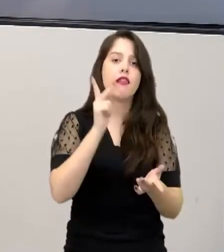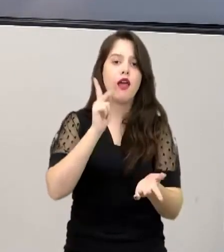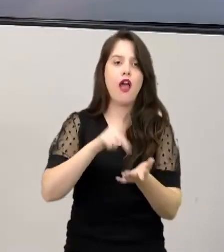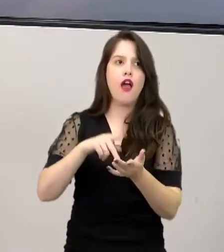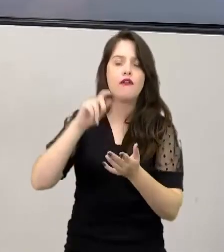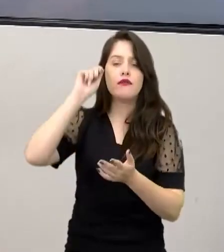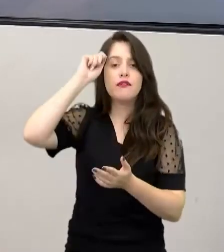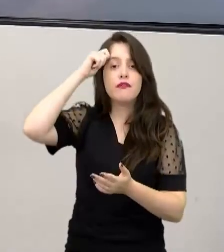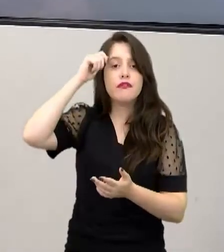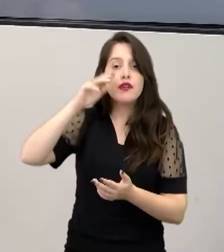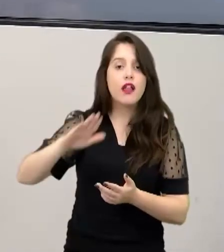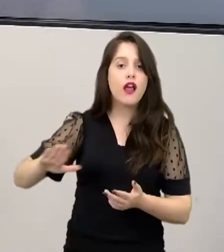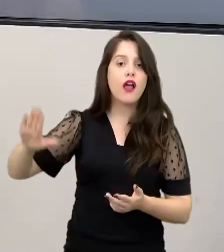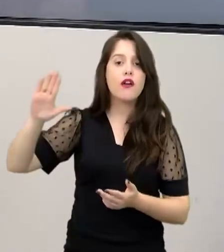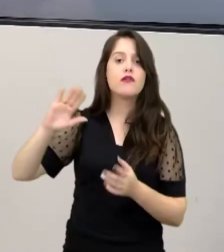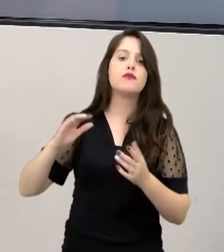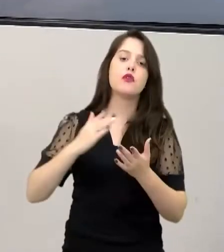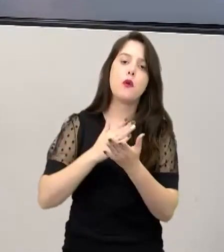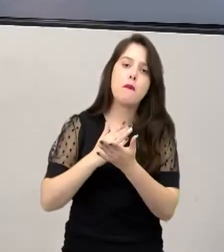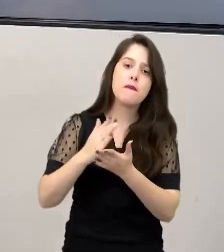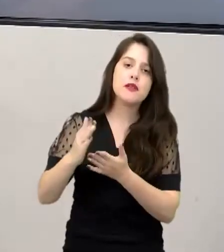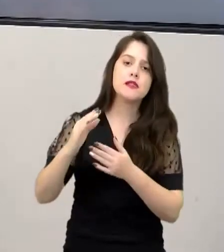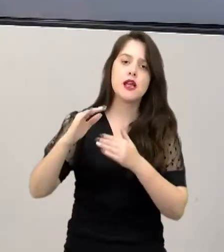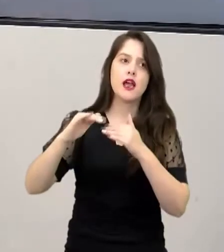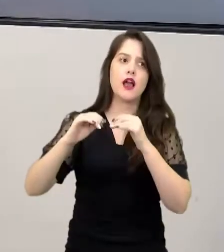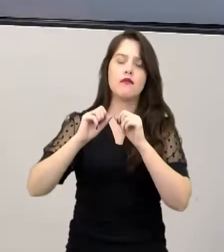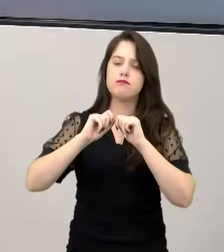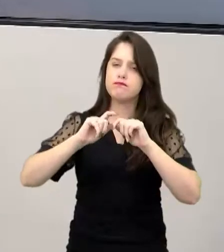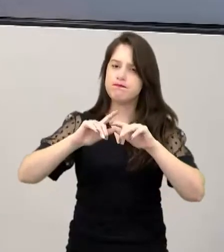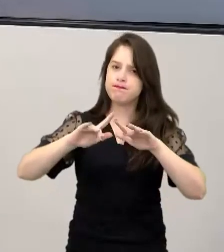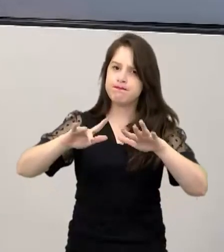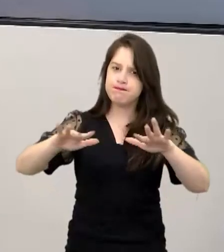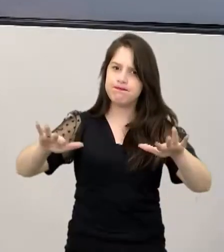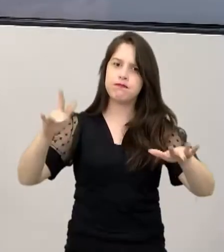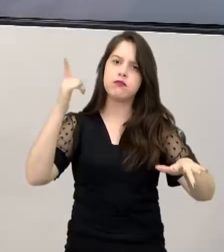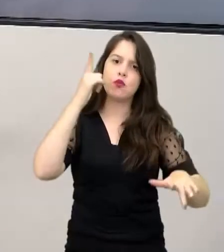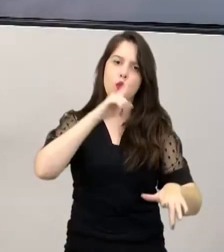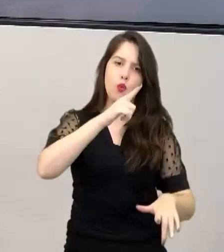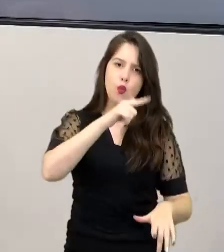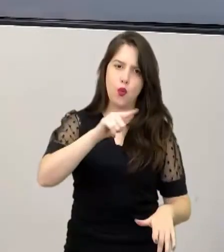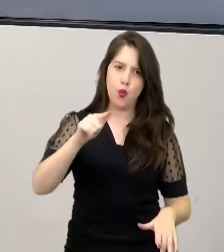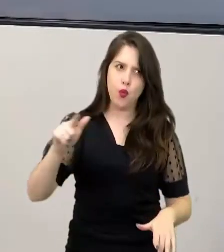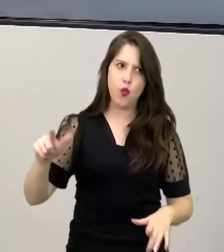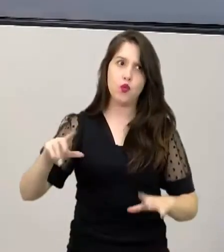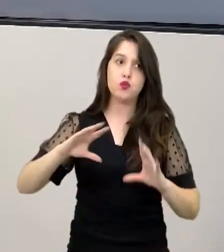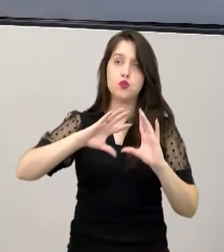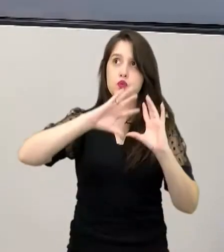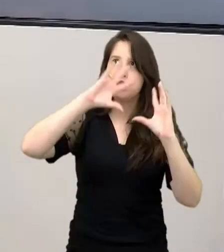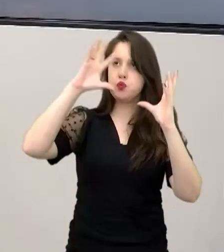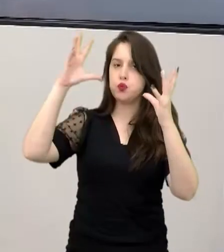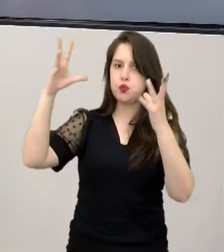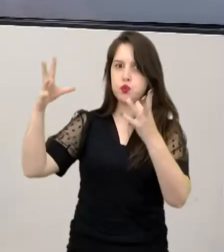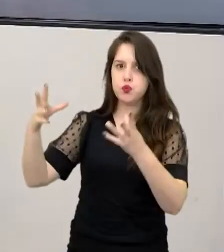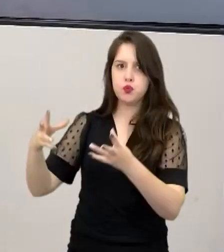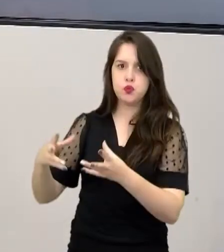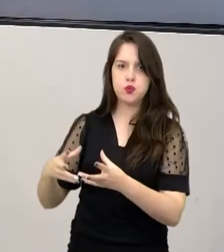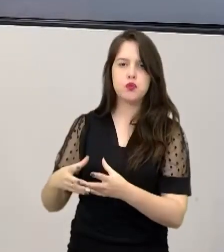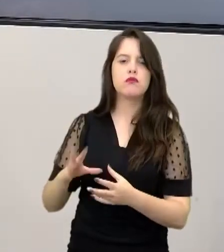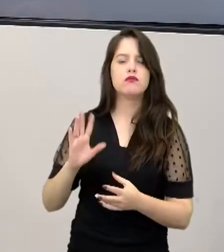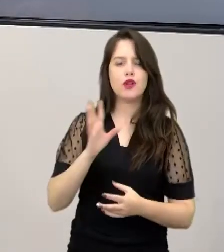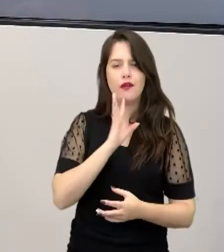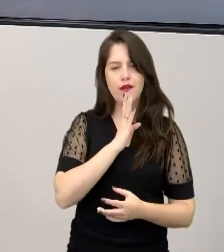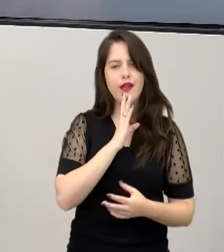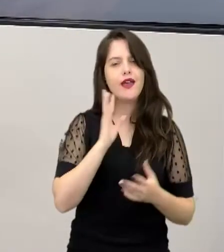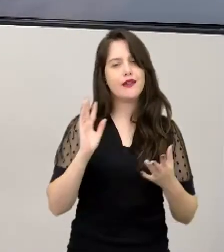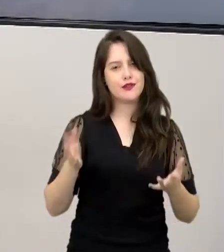e a partir daí eles foram tomando ali os outros continentes que a gente conhece hoje em dia,